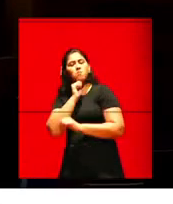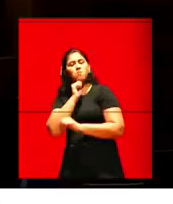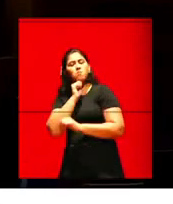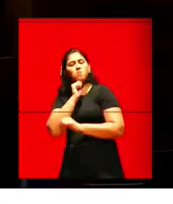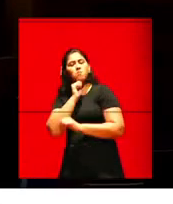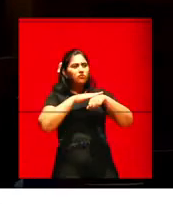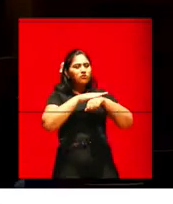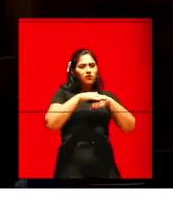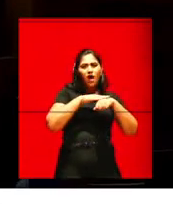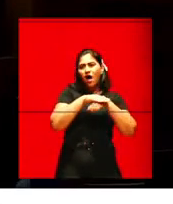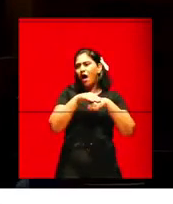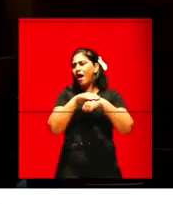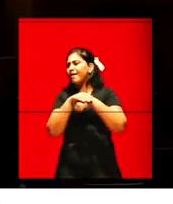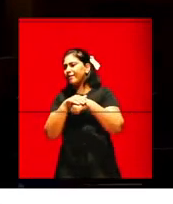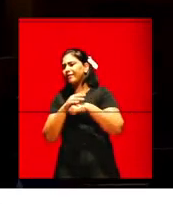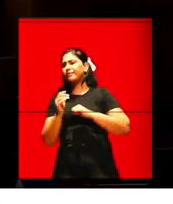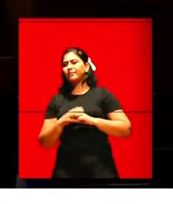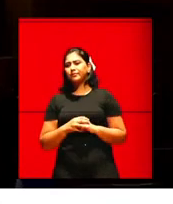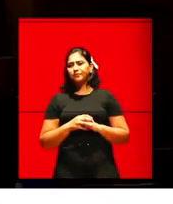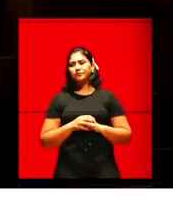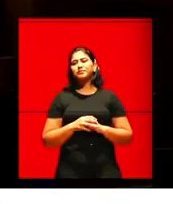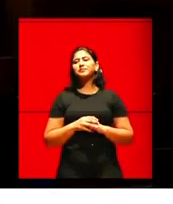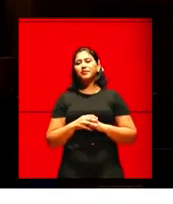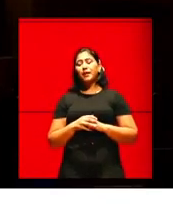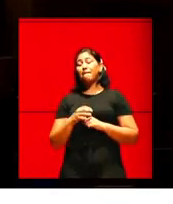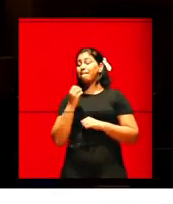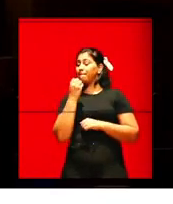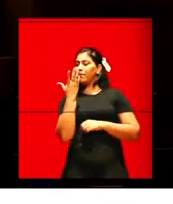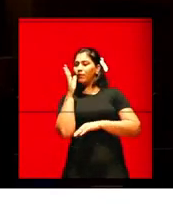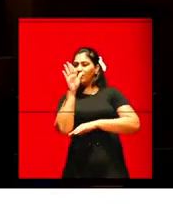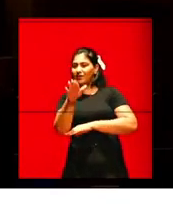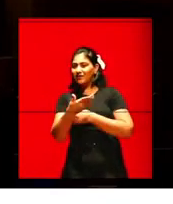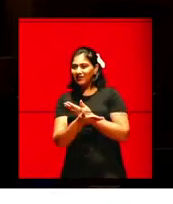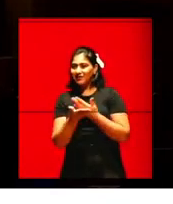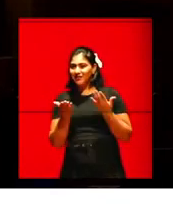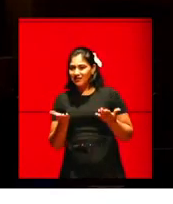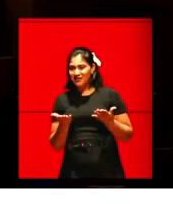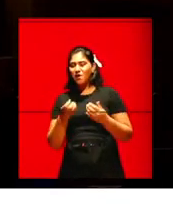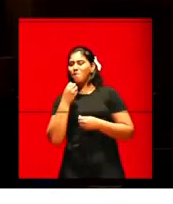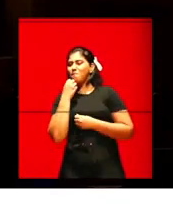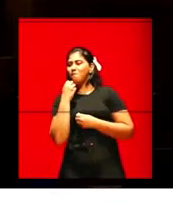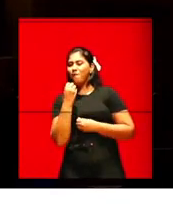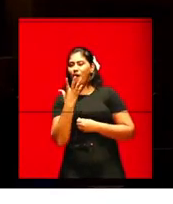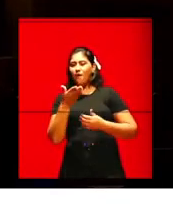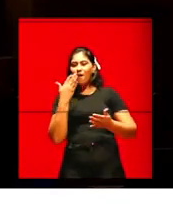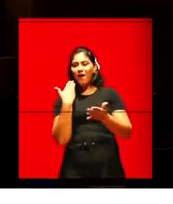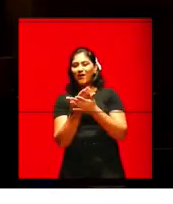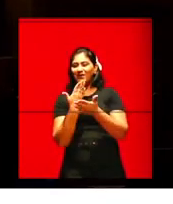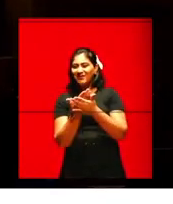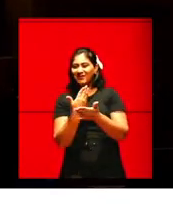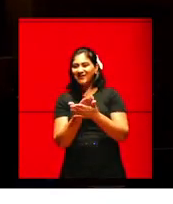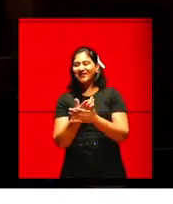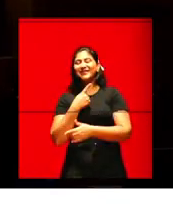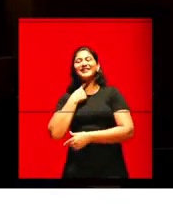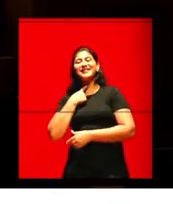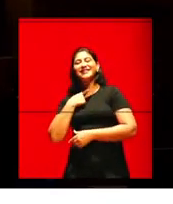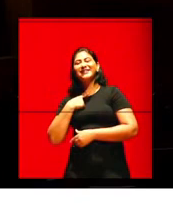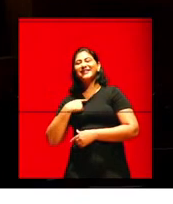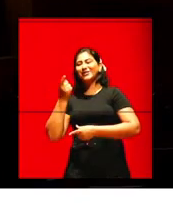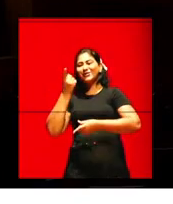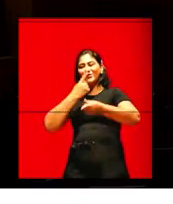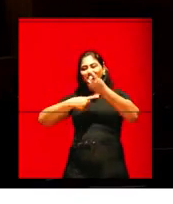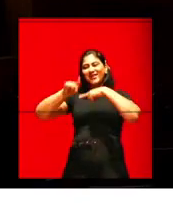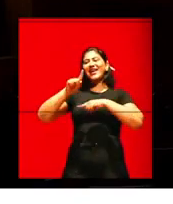aprenderem um pouco melhor com isso, tá bom? Uma boa tarde para vocês, um bom aulão e eu desejo sucesso